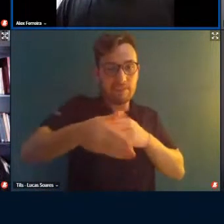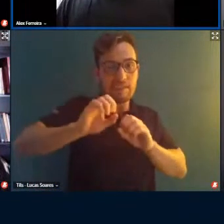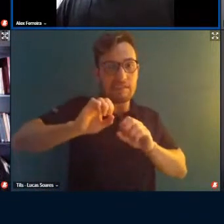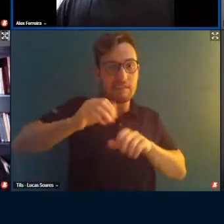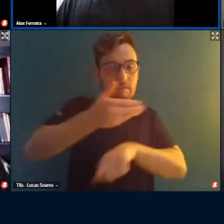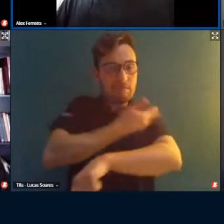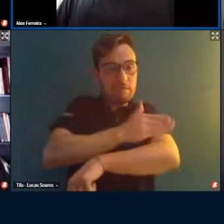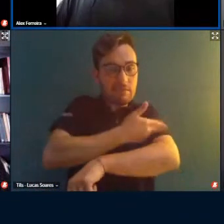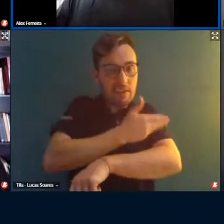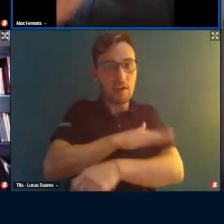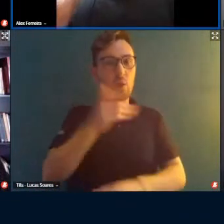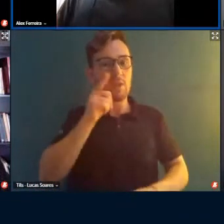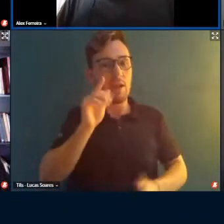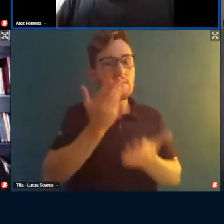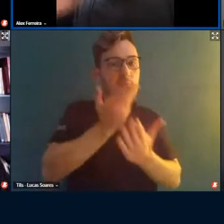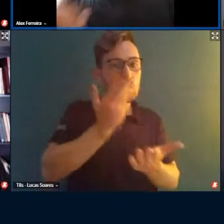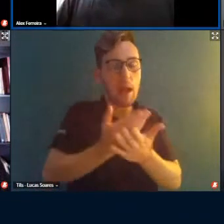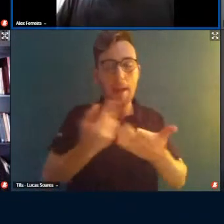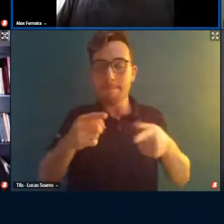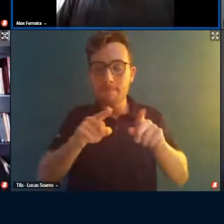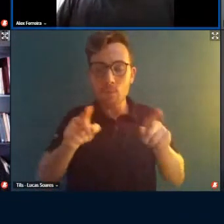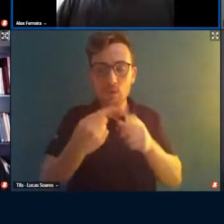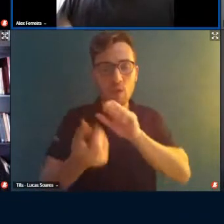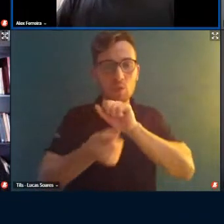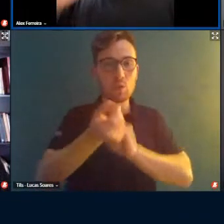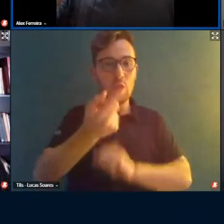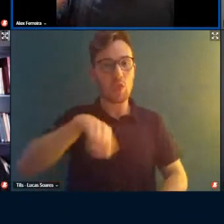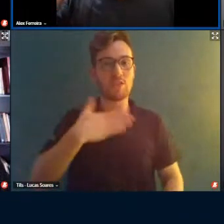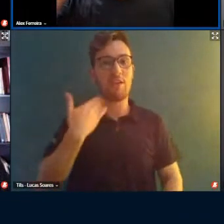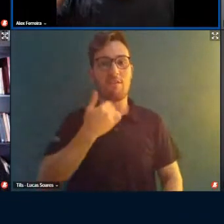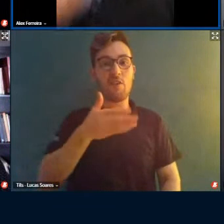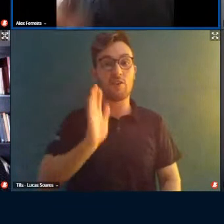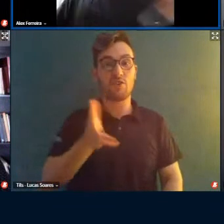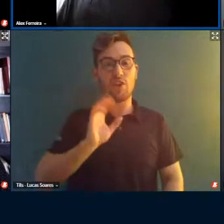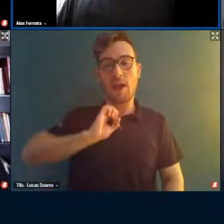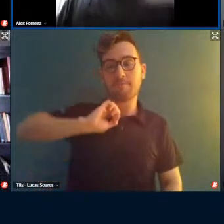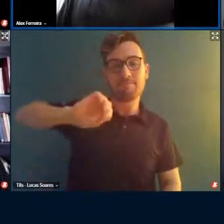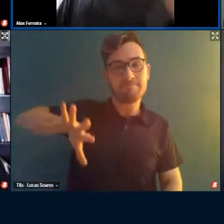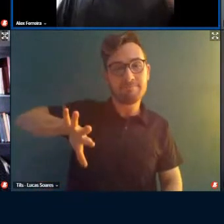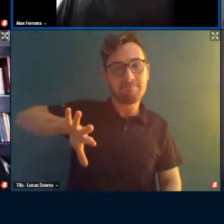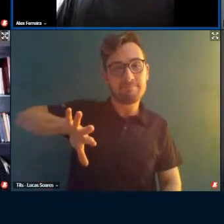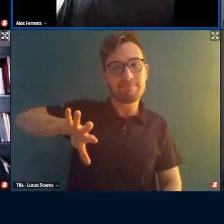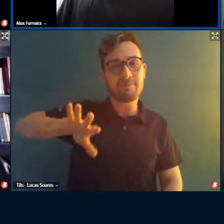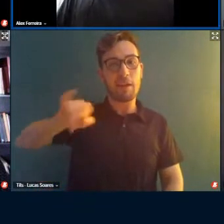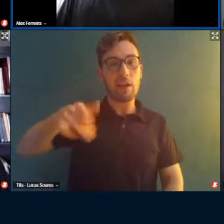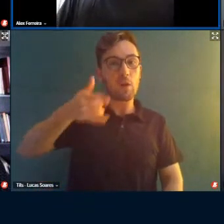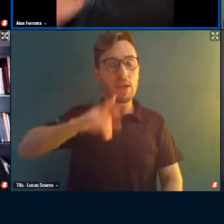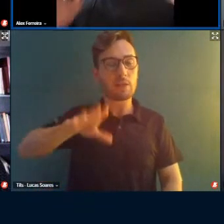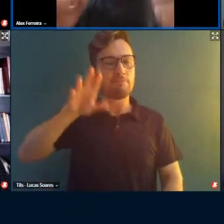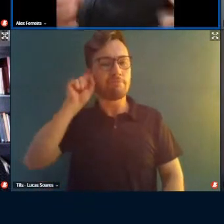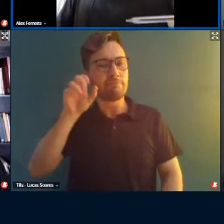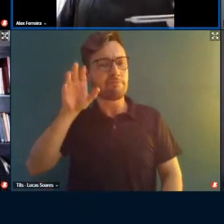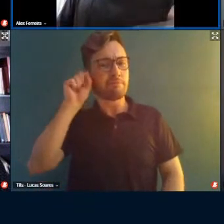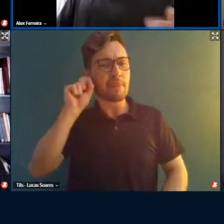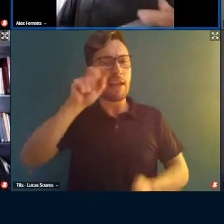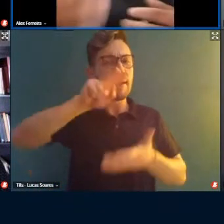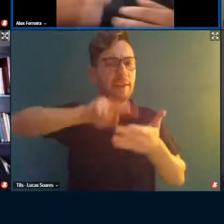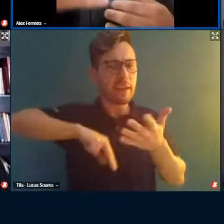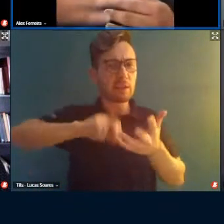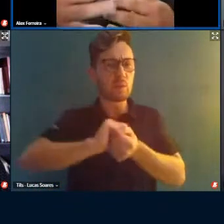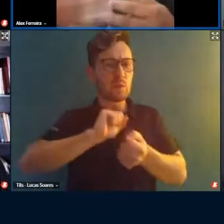a música junto com as nossas vozes, que a gente já mandava ali para ela conseguir ir ouvindo e lendo a partitura. E essas